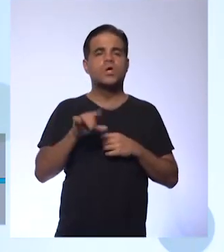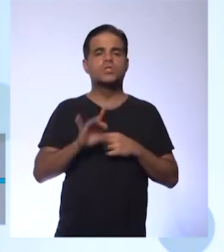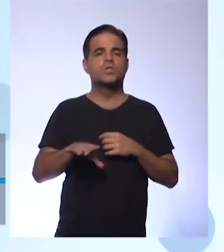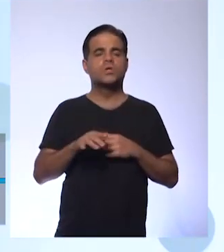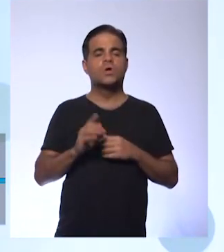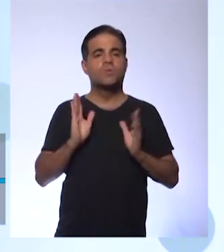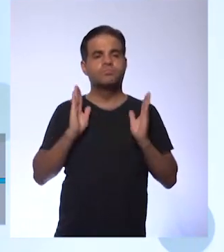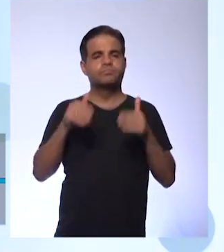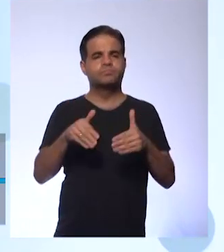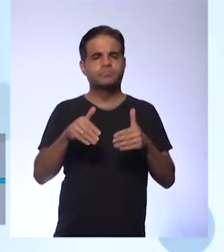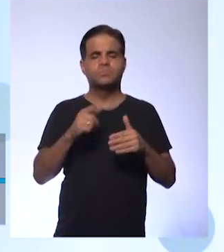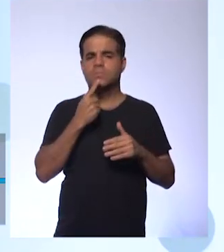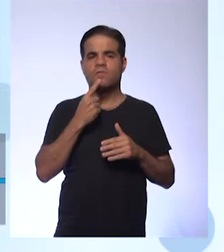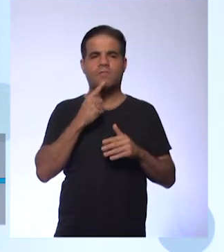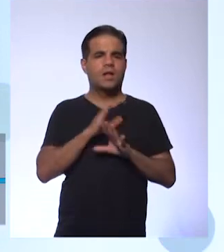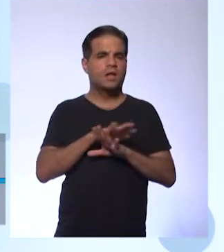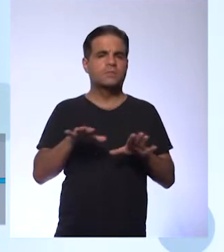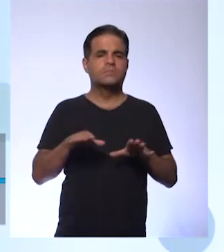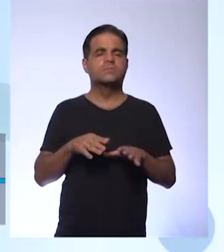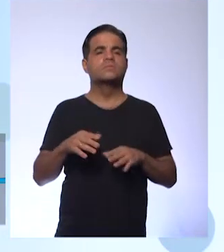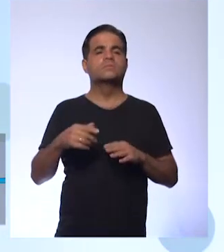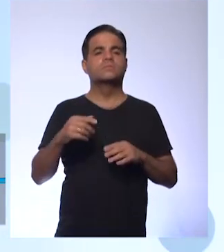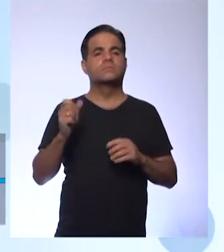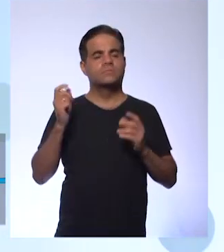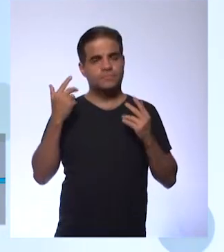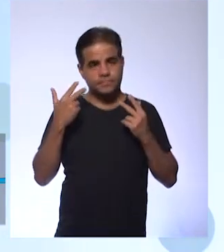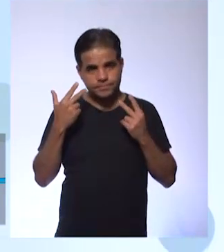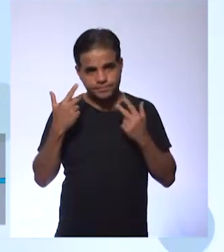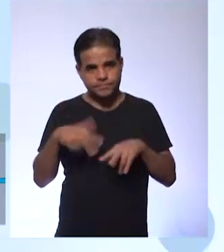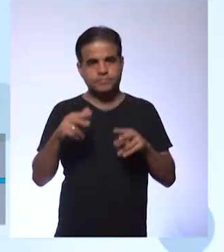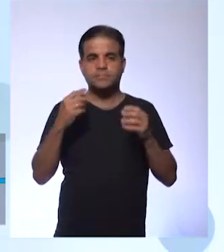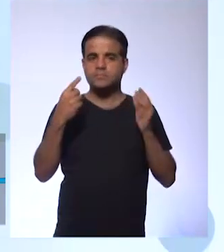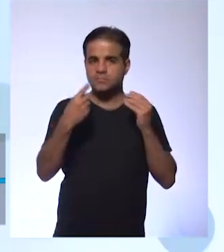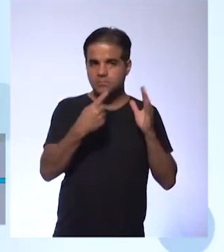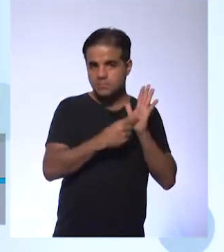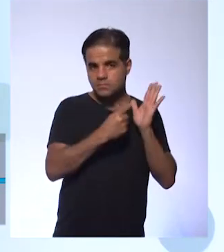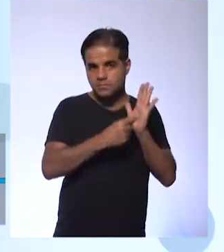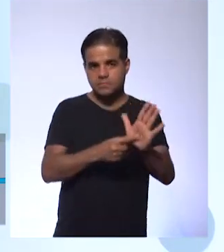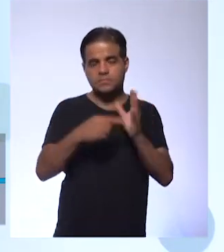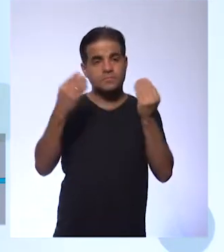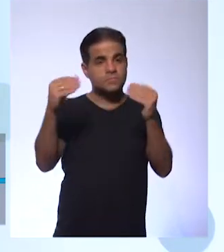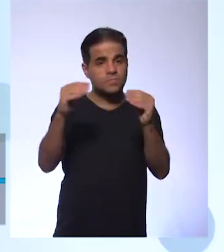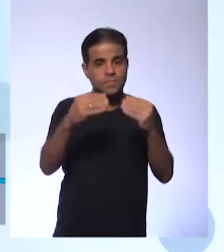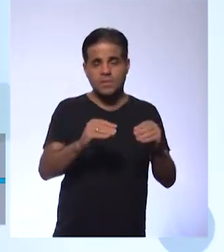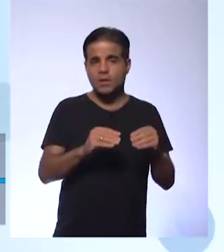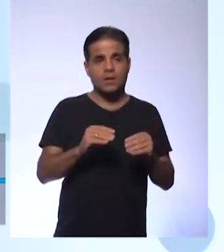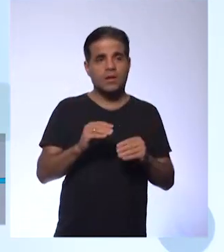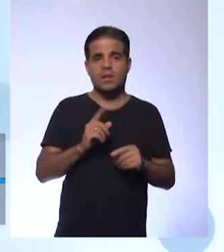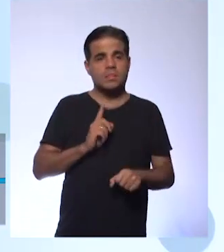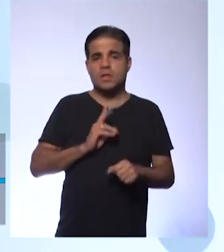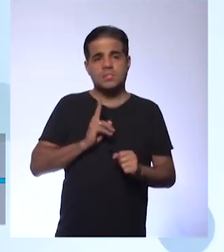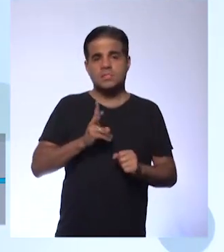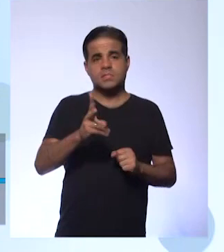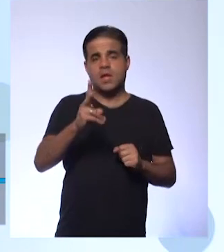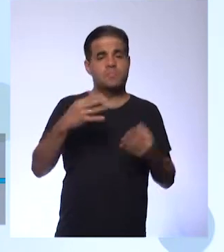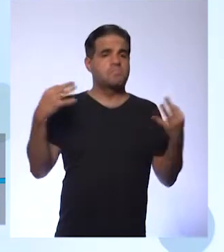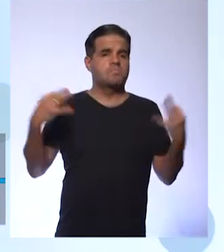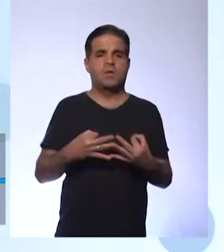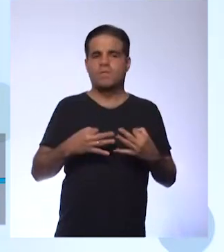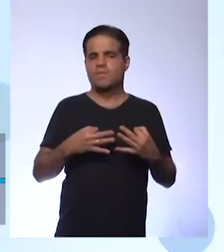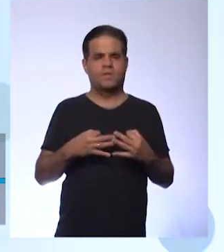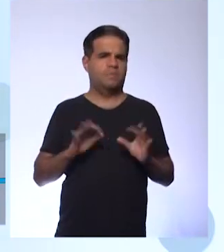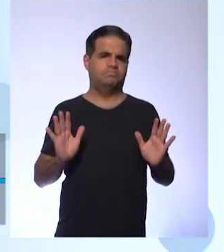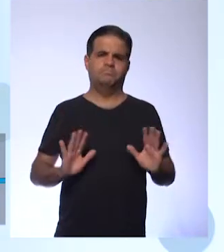para enfatizar, não é? Para reforçar, mas para mostrar que ela não é tempo inteiro perfeita, não